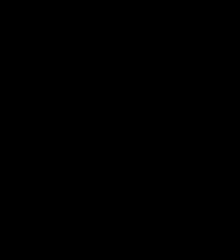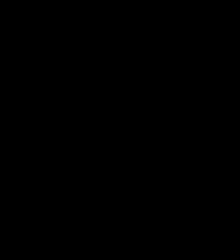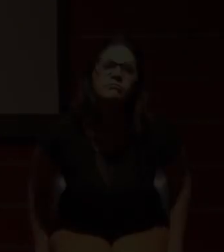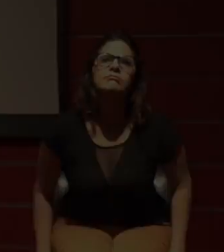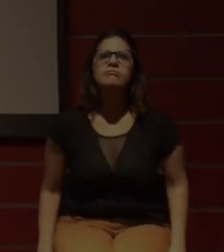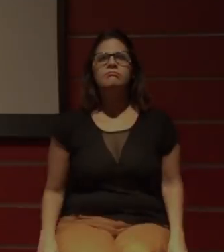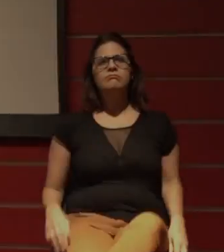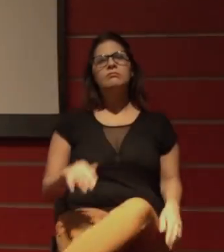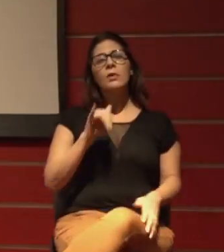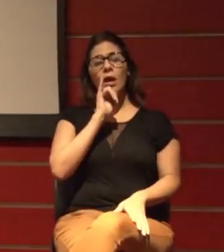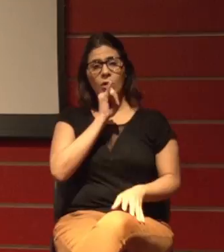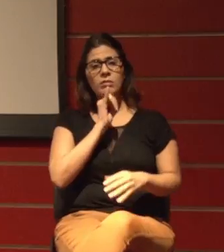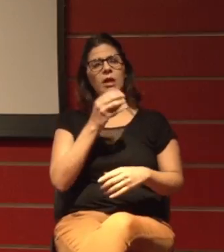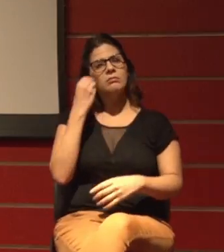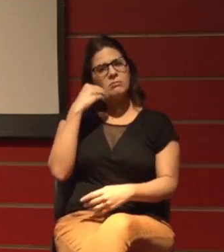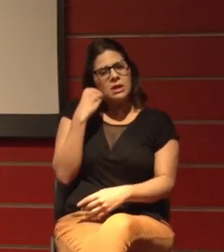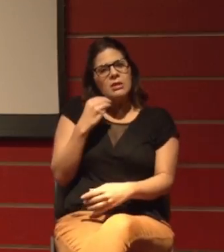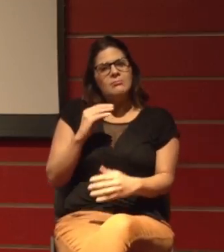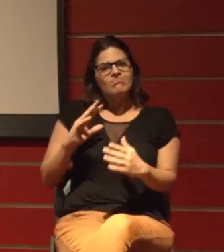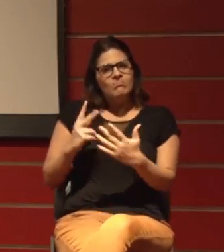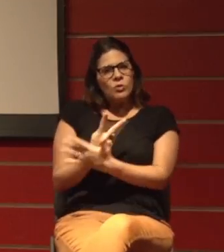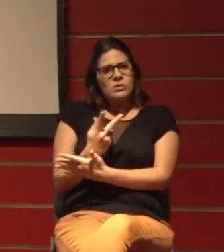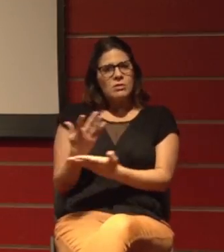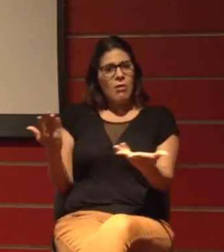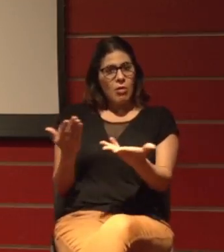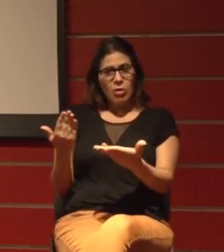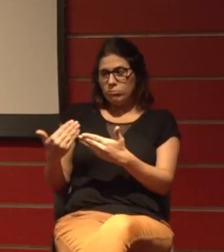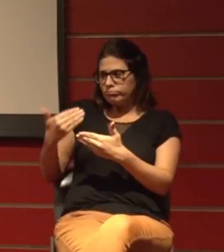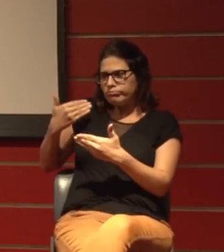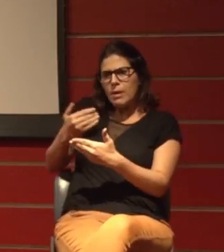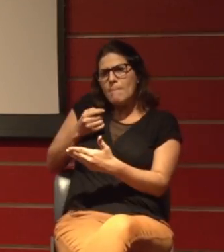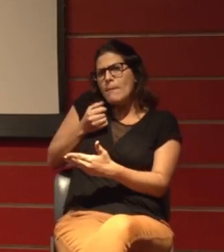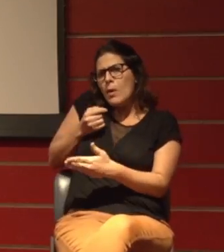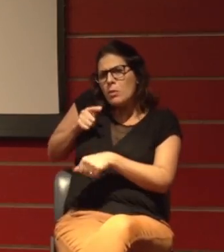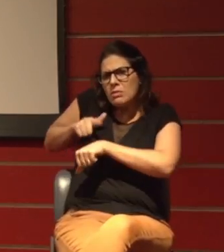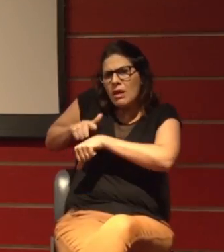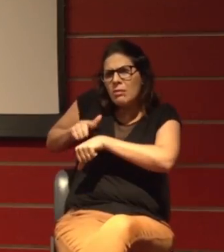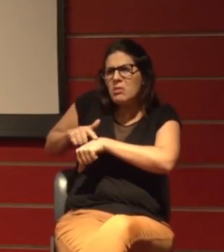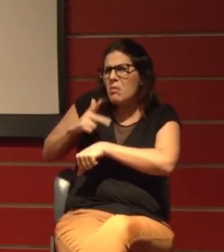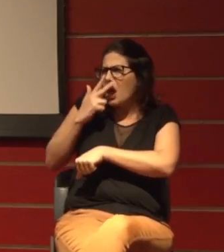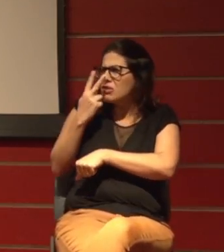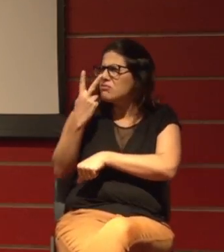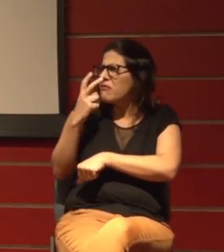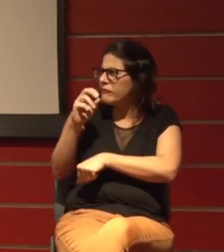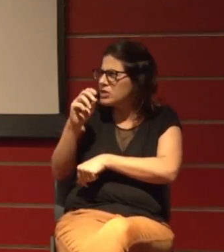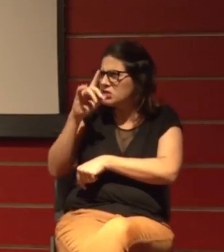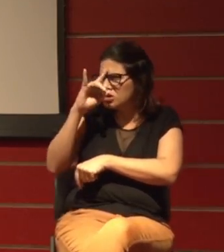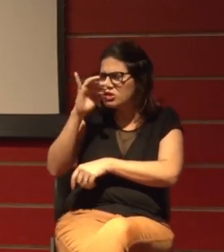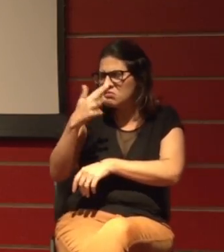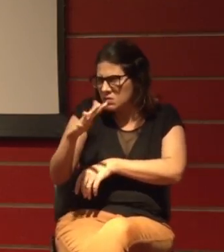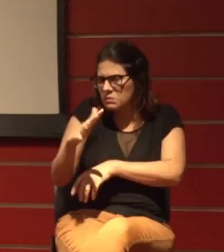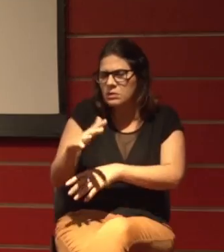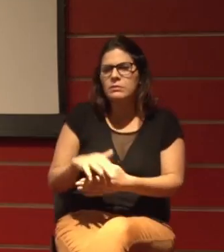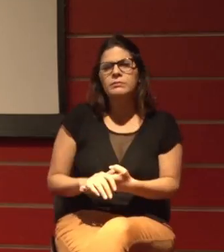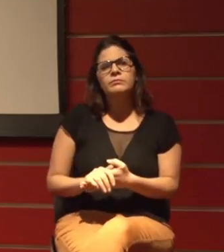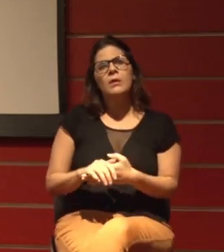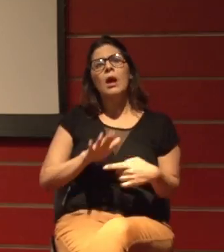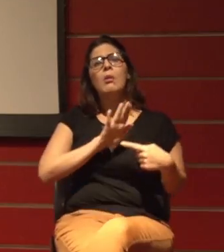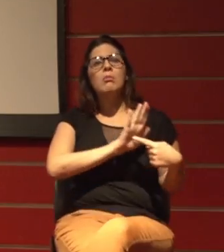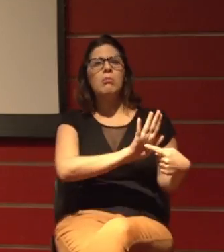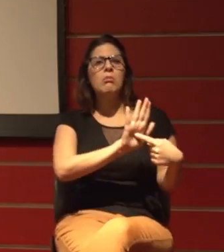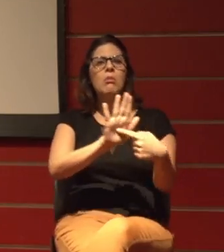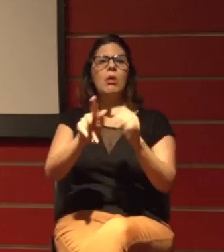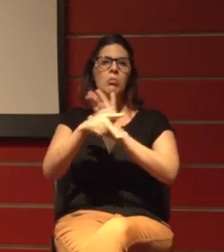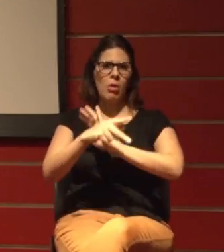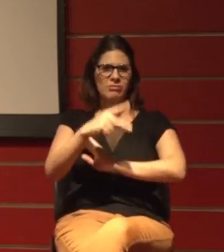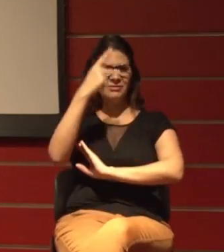25 dias isso um pouquinho mais eu não perdi um pouco a noção foi na amostra de de São Paulo né foi exibido o filme